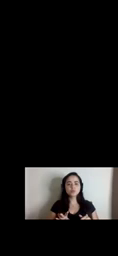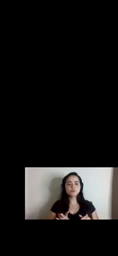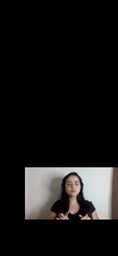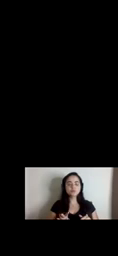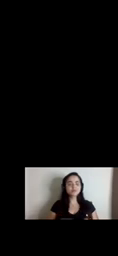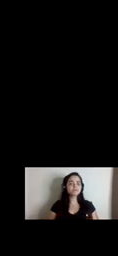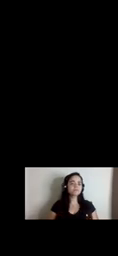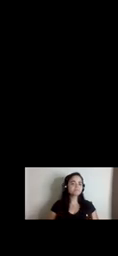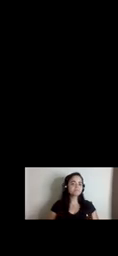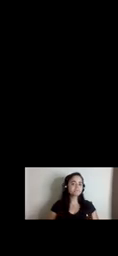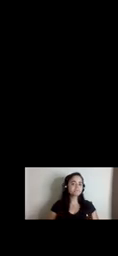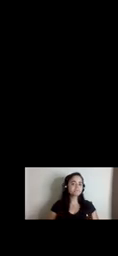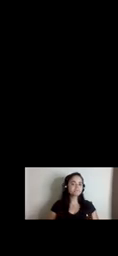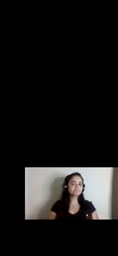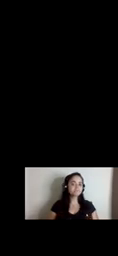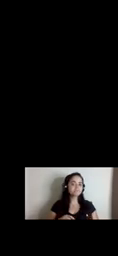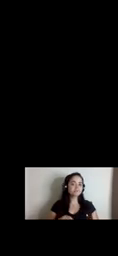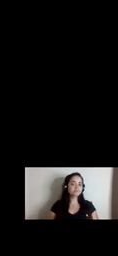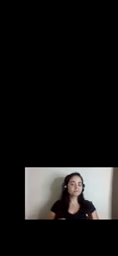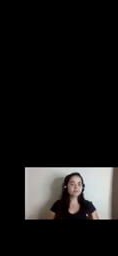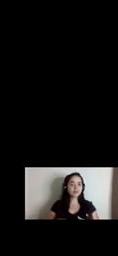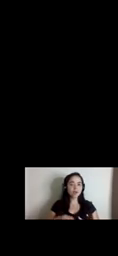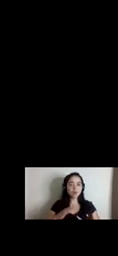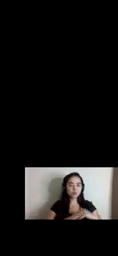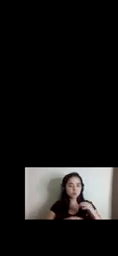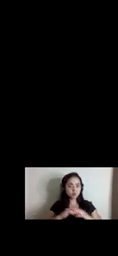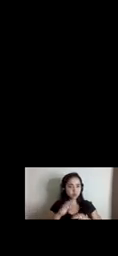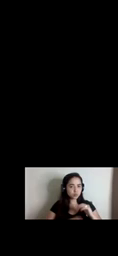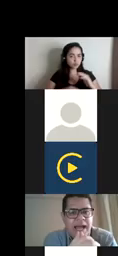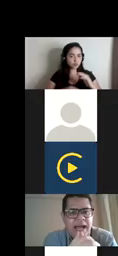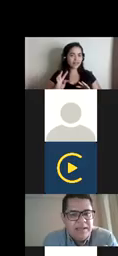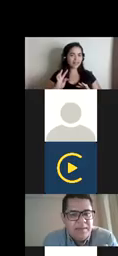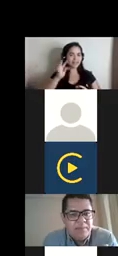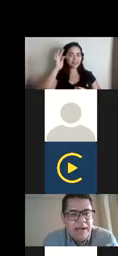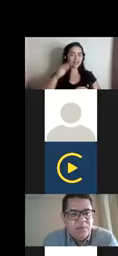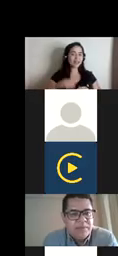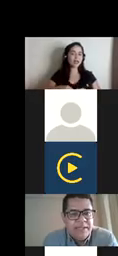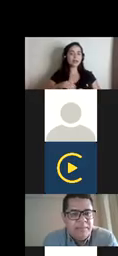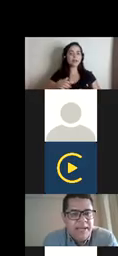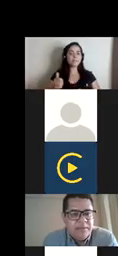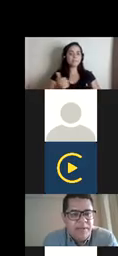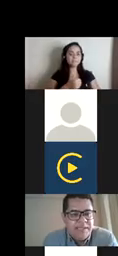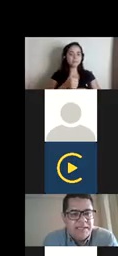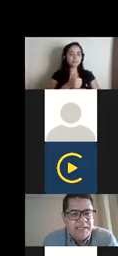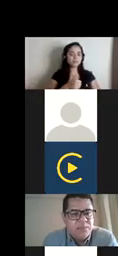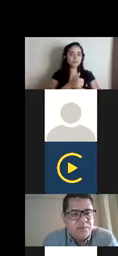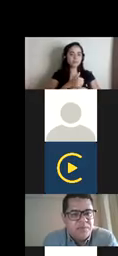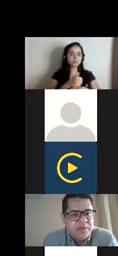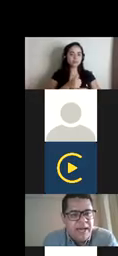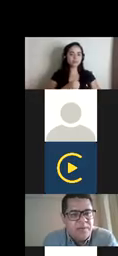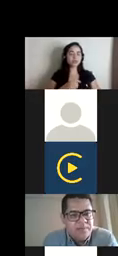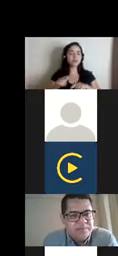dotar os nossos alunos de competências técnicas e profissionais para um determinado